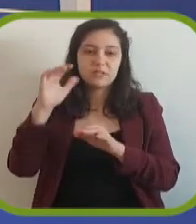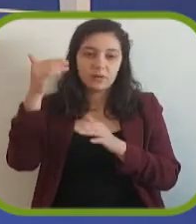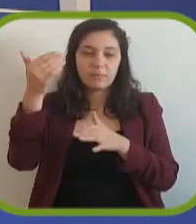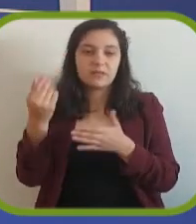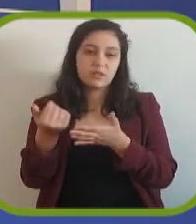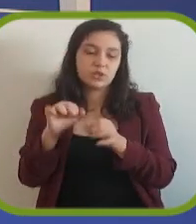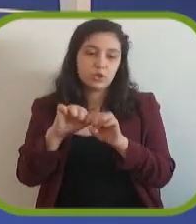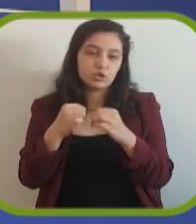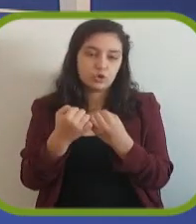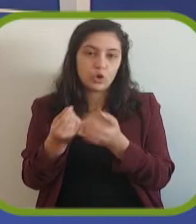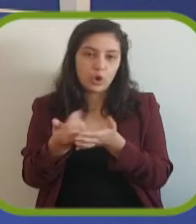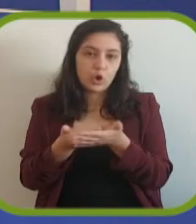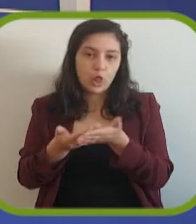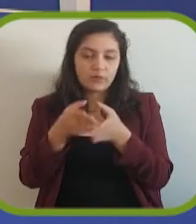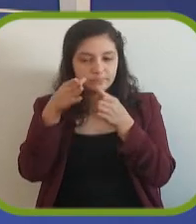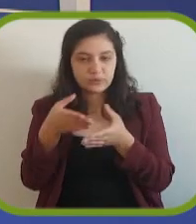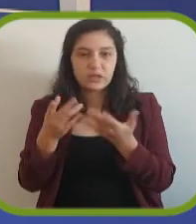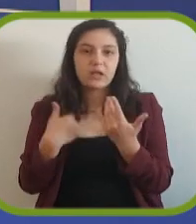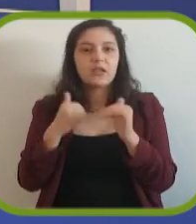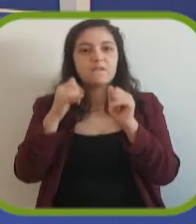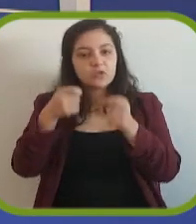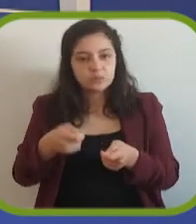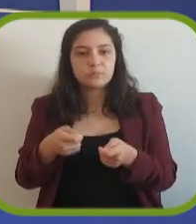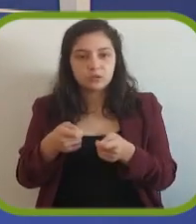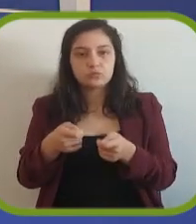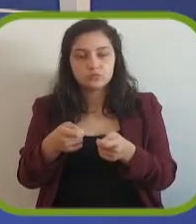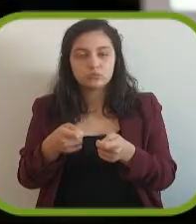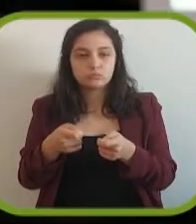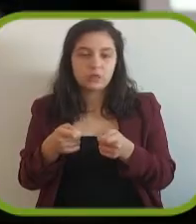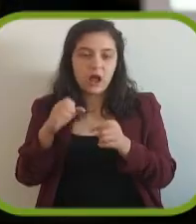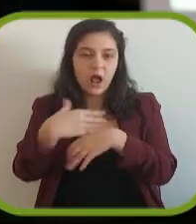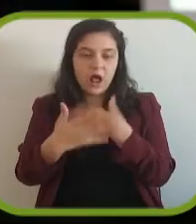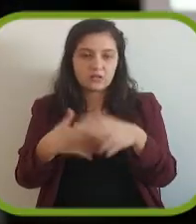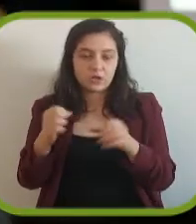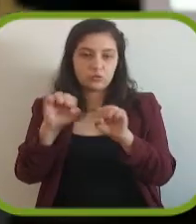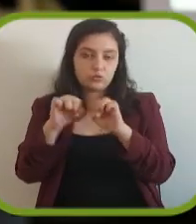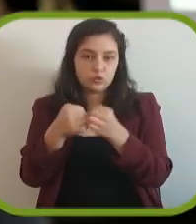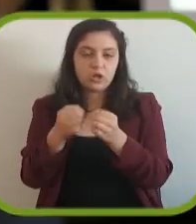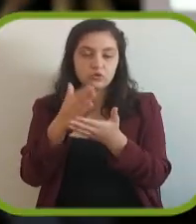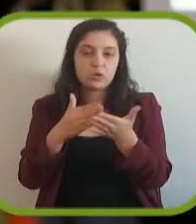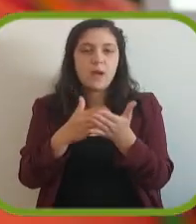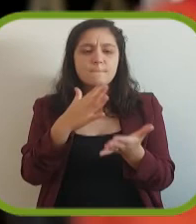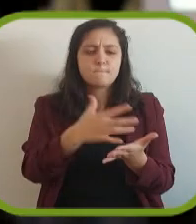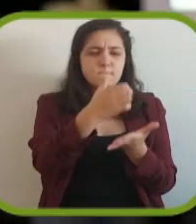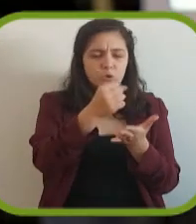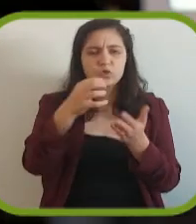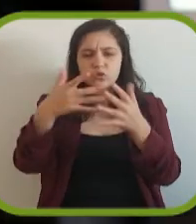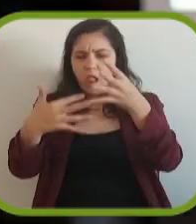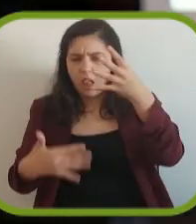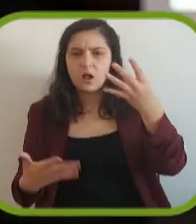socioeconómicas. E eu diria do investimento, continuar a investir na ação social escolar, neste caso a ação, portanto, não só bolsas e por